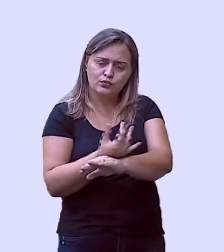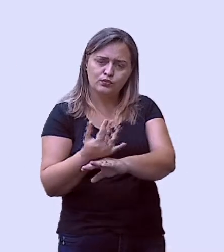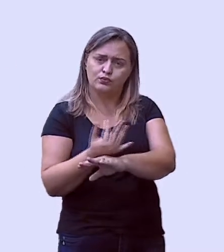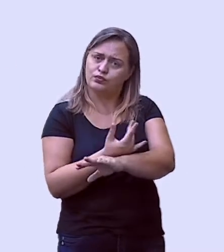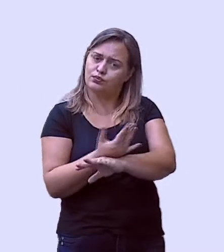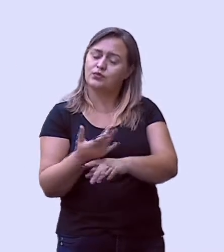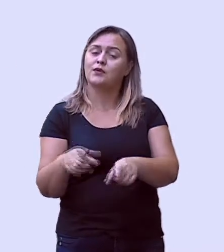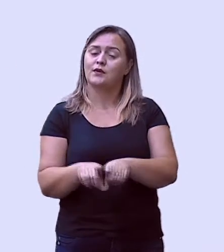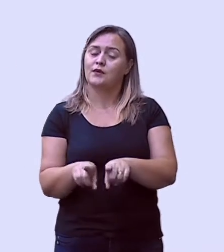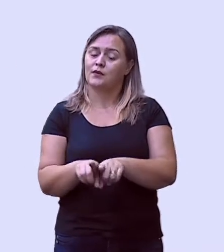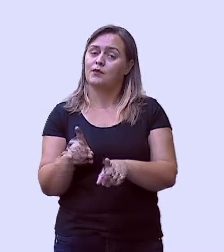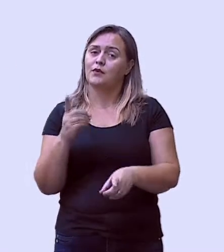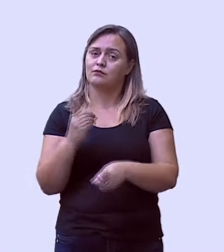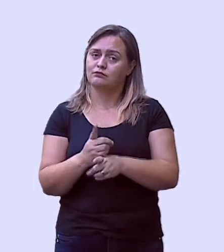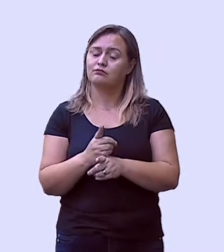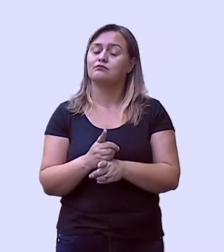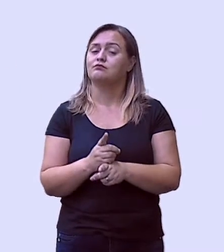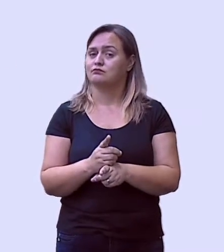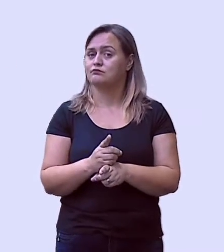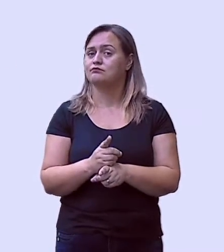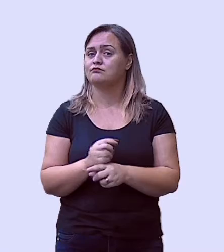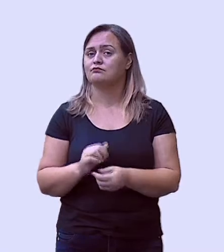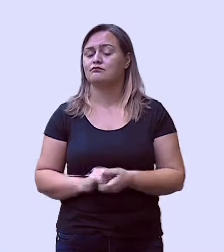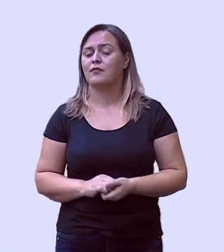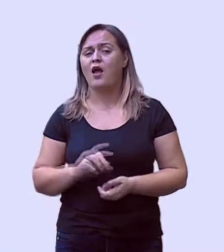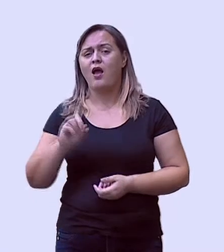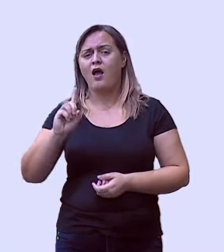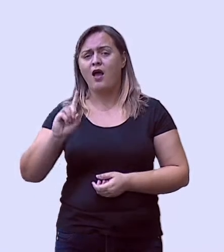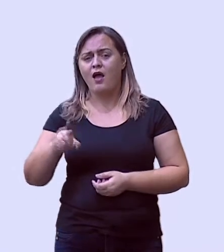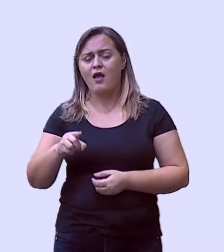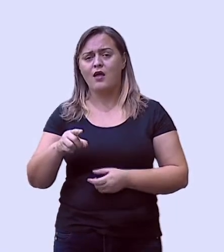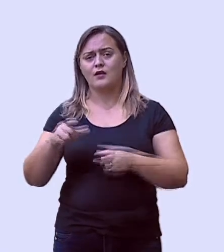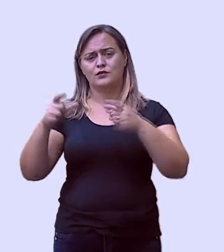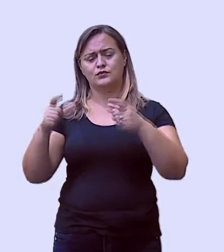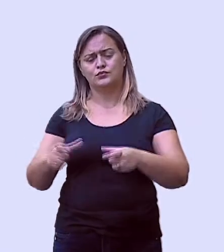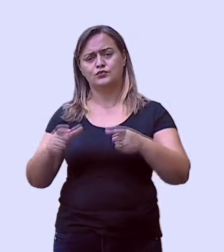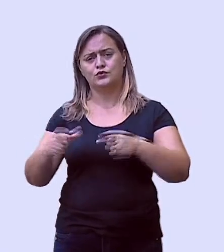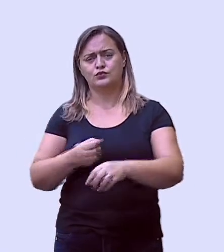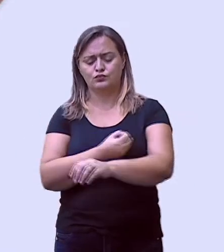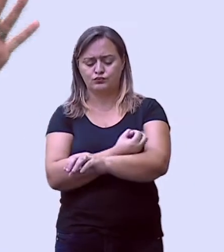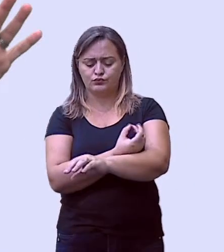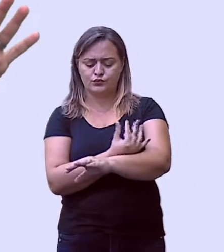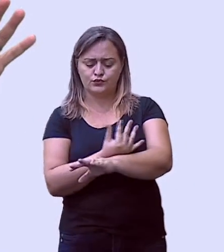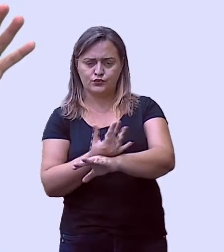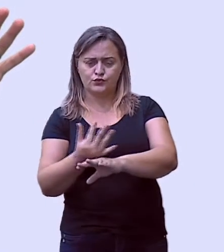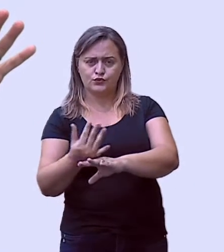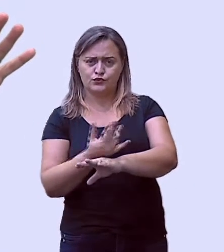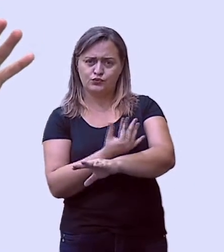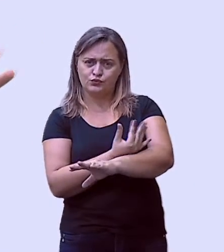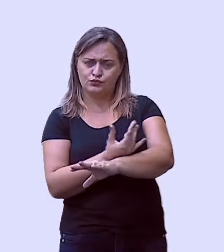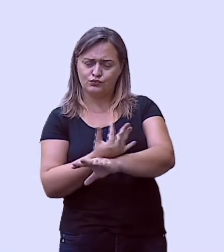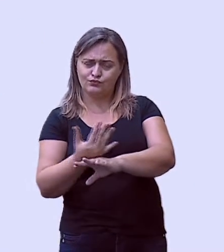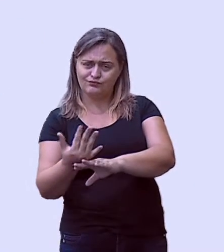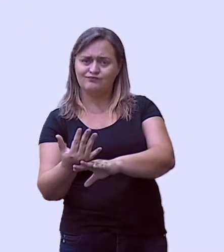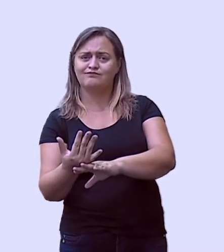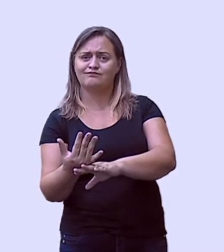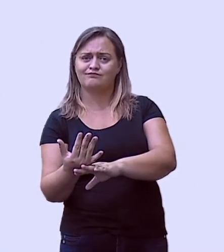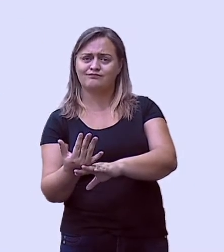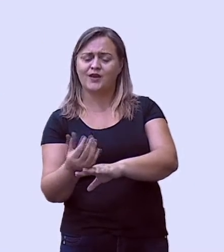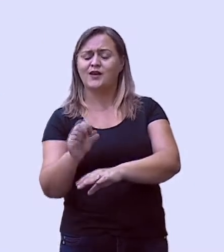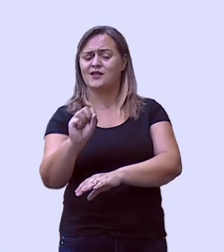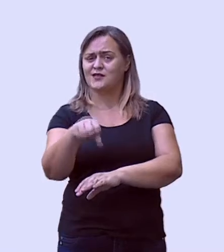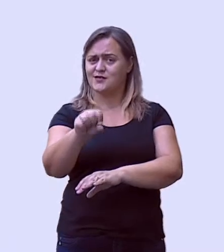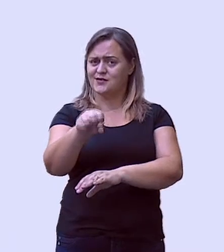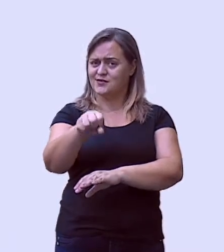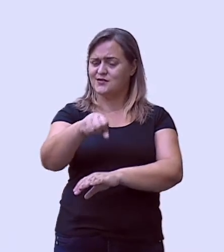existem outros. Os Pampas são regiões de campos existentes no Rio Grande do Sul. É um bioma